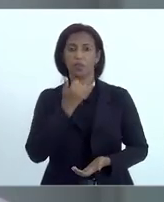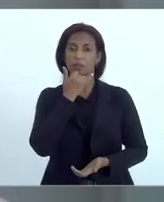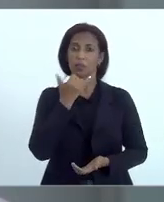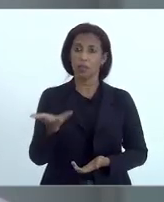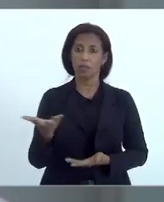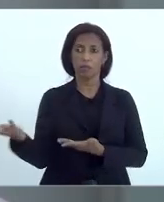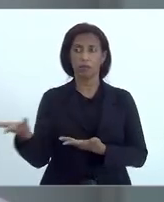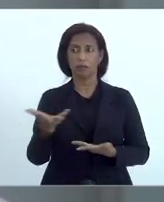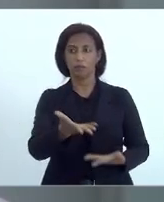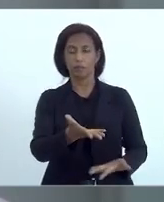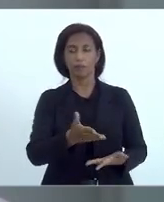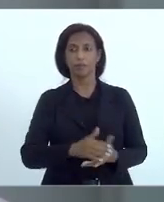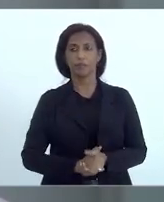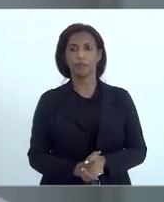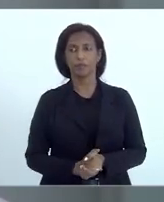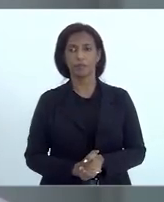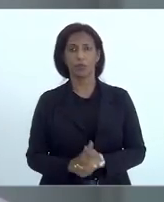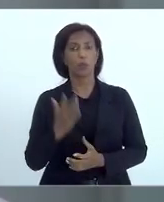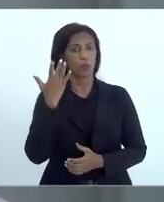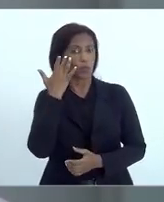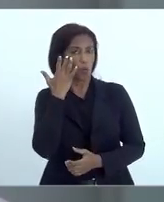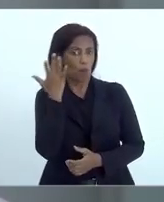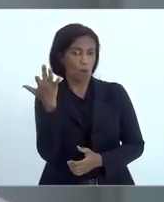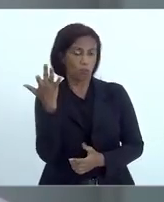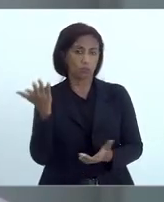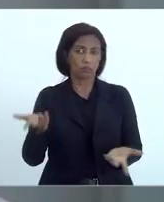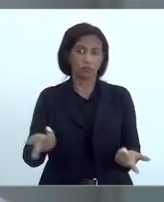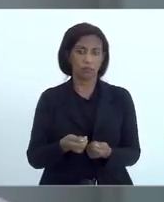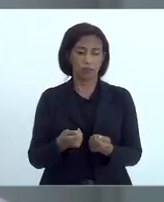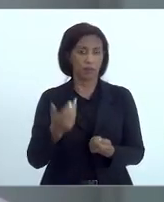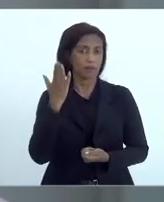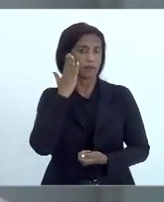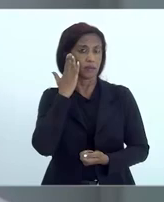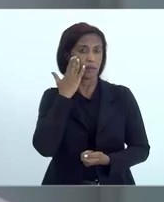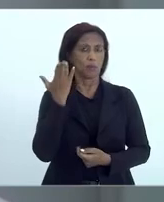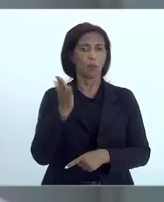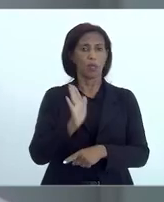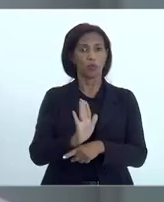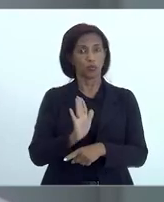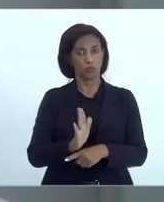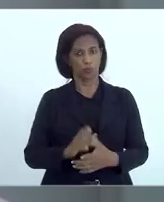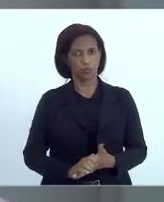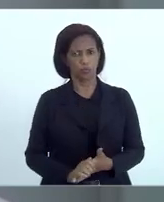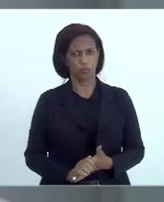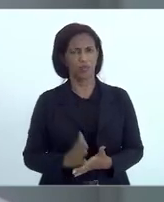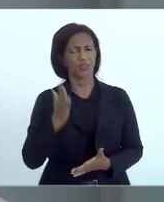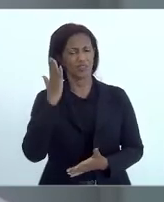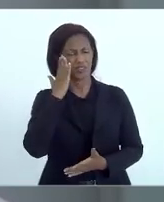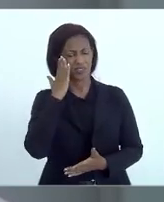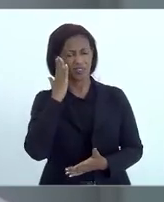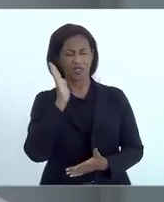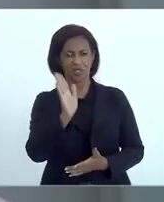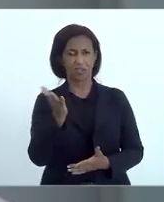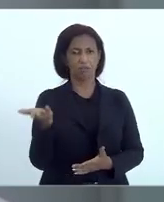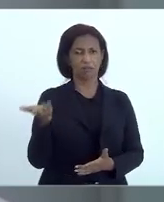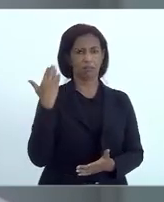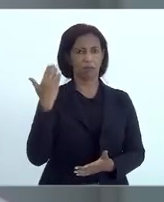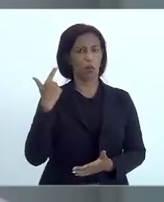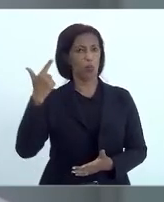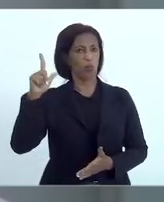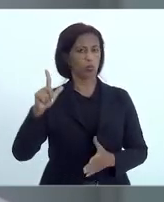passar para eles que eu acho até que deve saber né mas pelo menos É eu sei que já cantou em boletim no passado